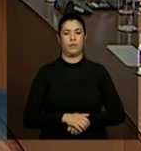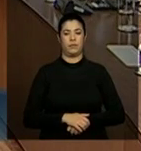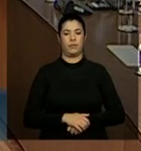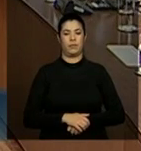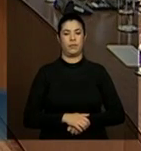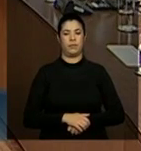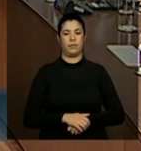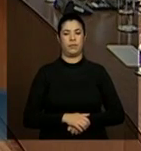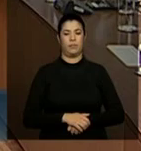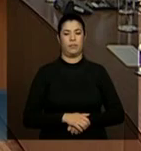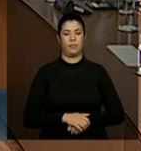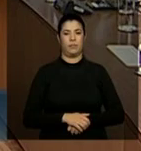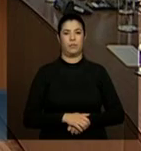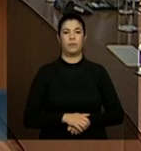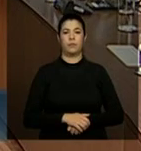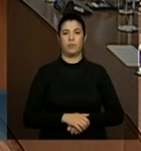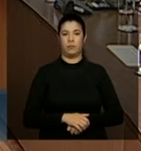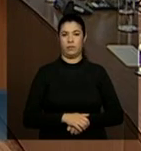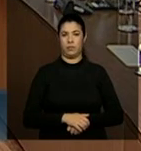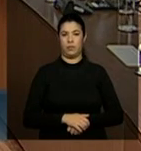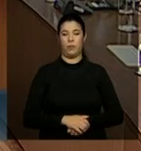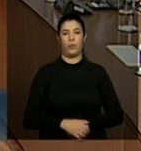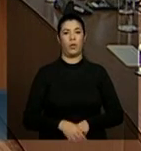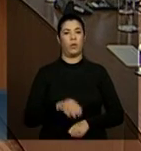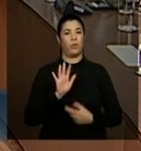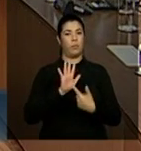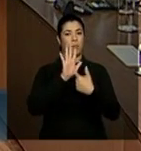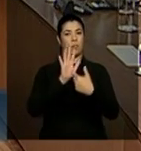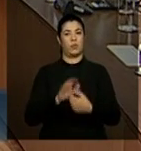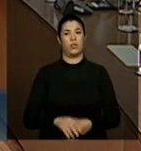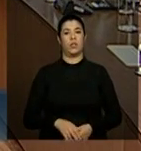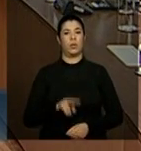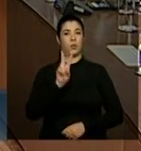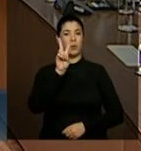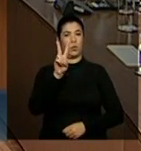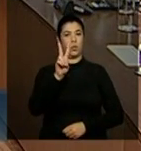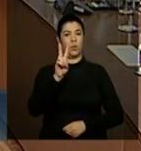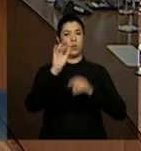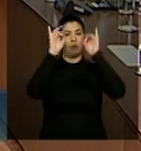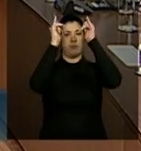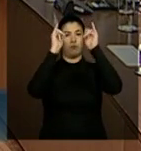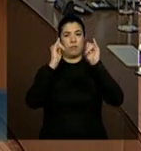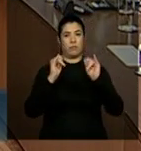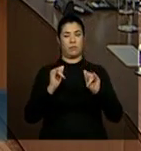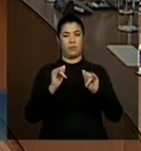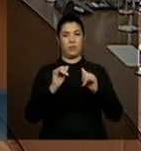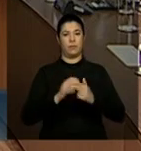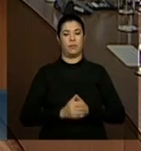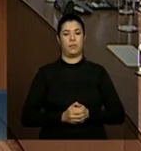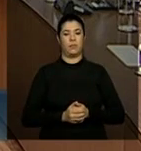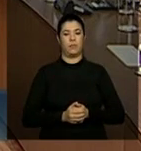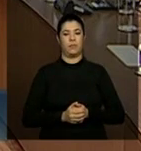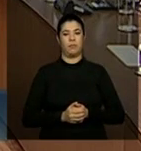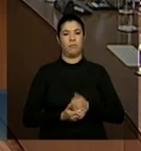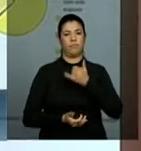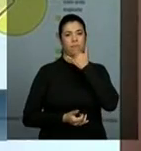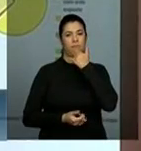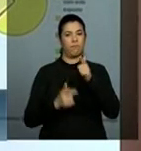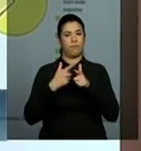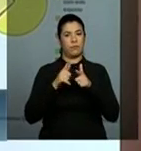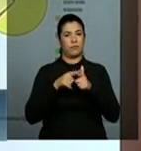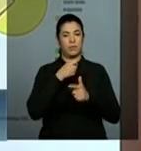Estão ouvindo bem? Muito bem. Só duas imagens para que vocês vejam como será. Oi? Está